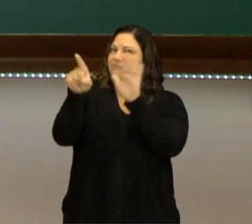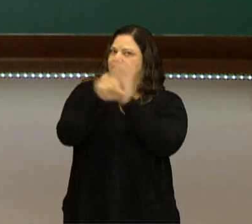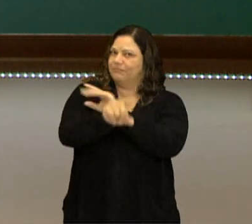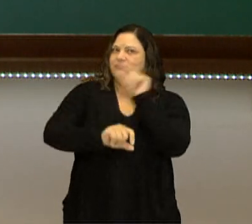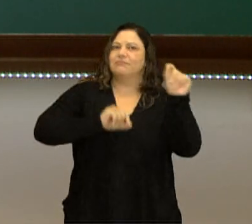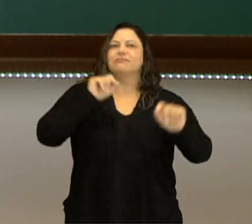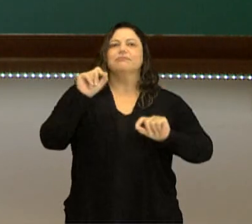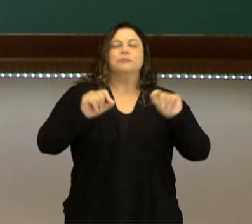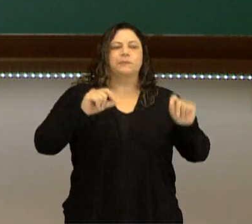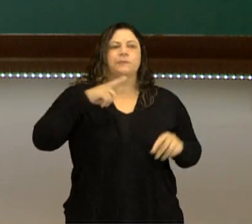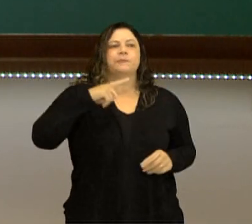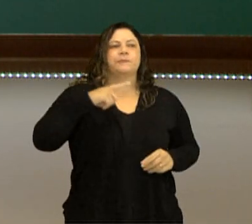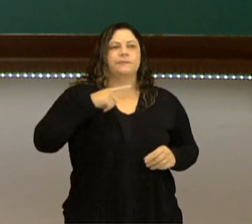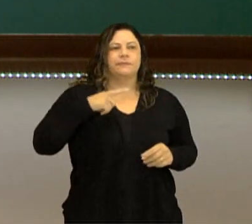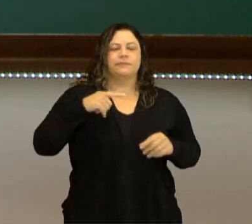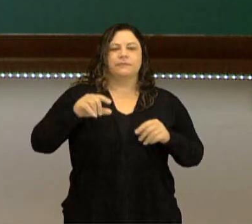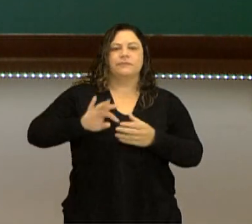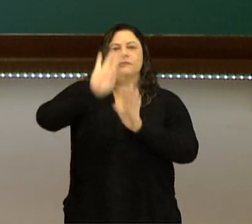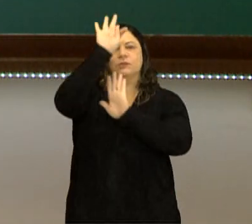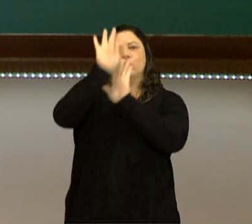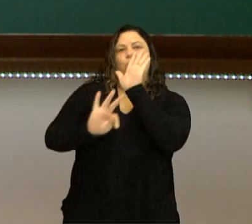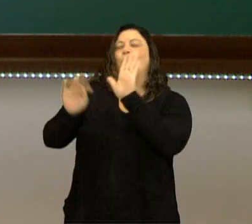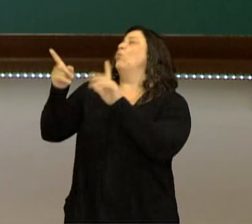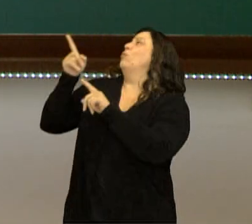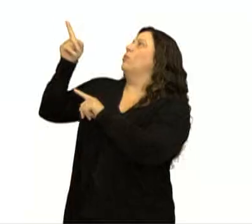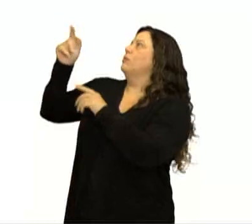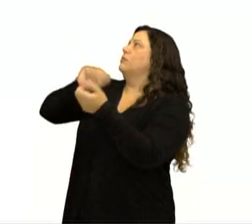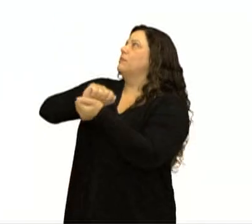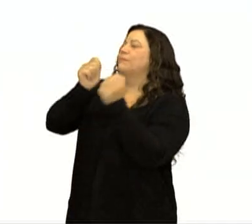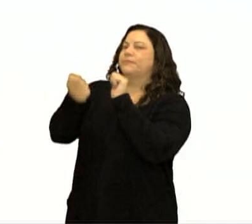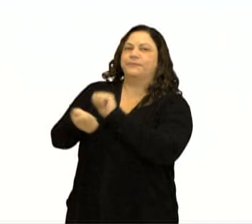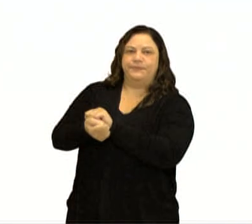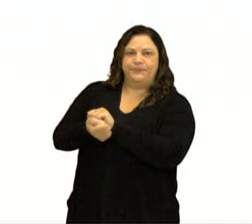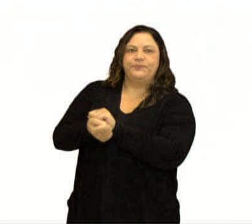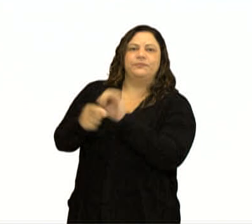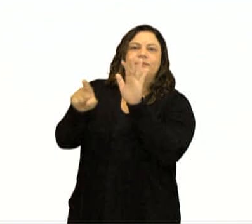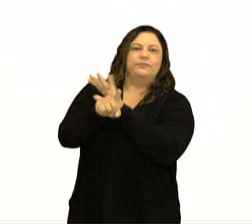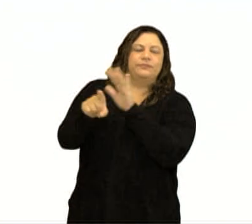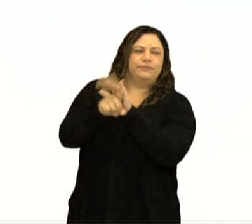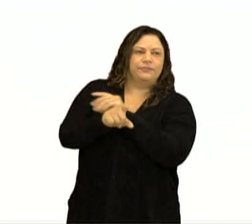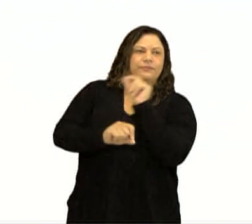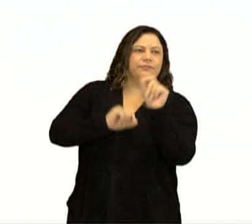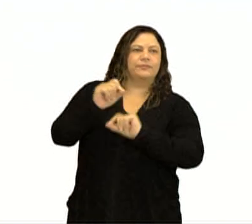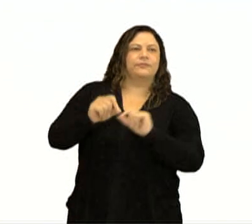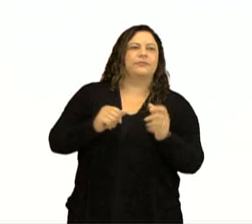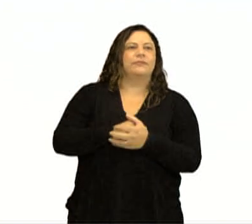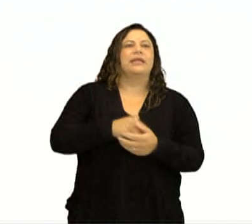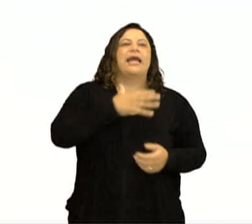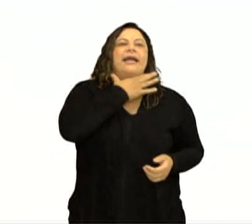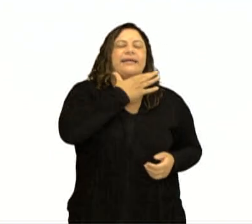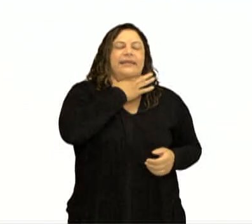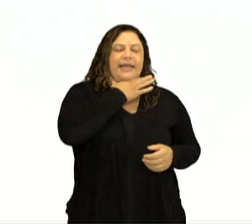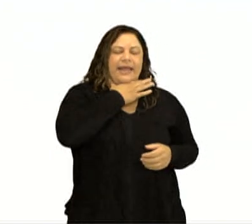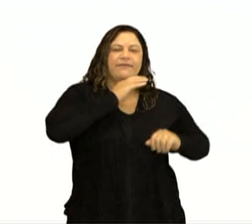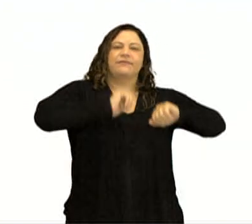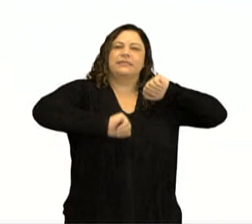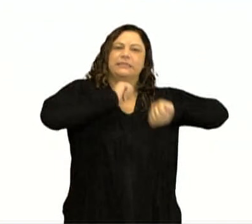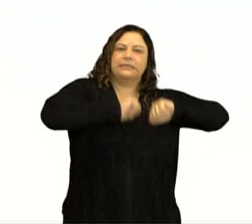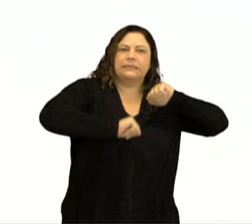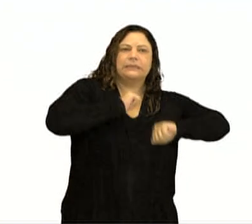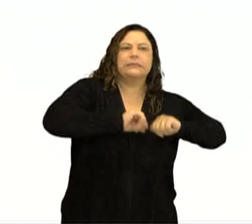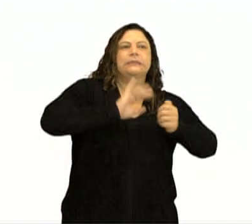a gente tem um pequeno texto, que é uma adaptação de uma questão, greves nas fábricas, falta de